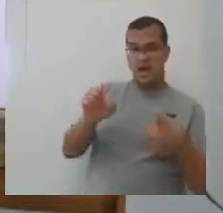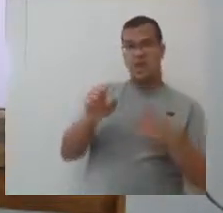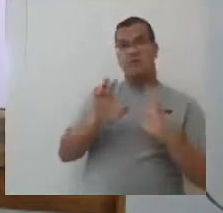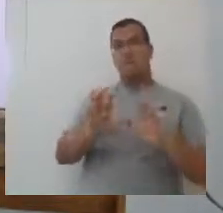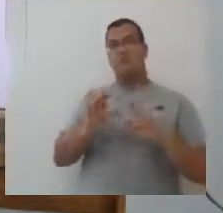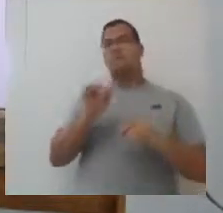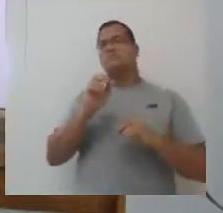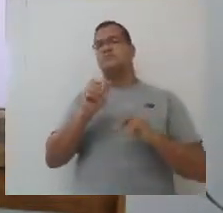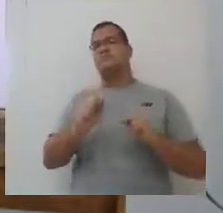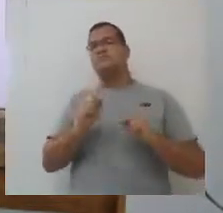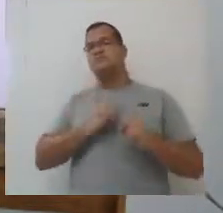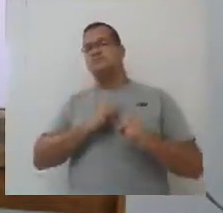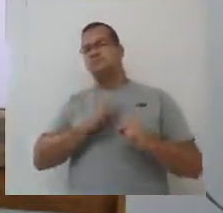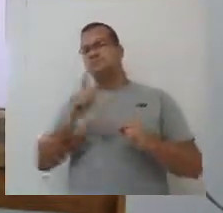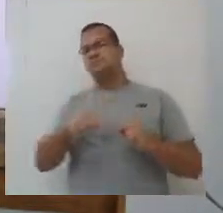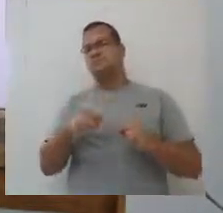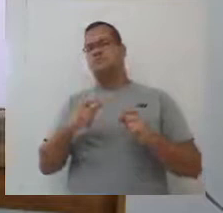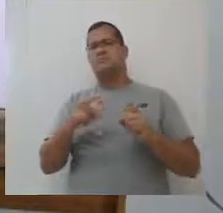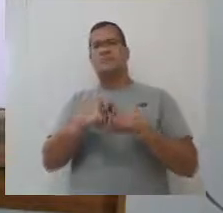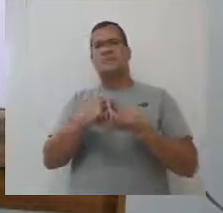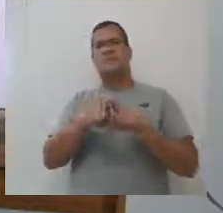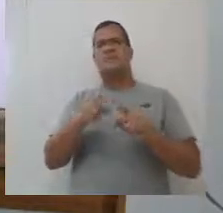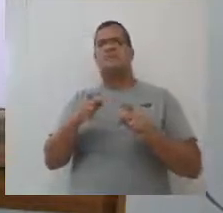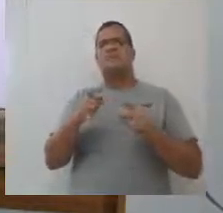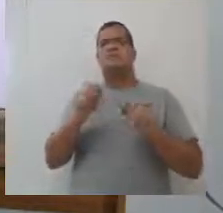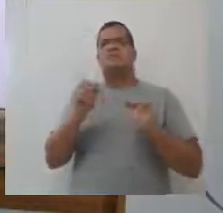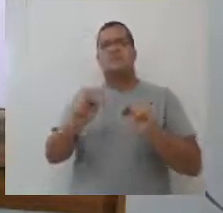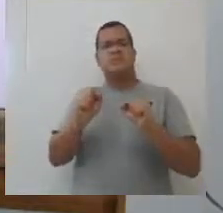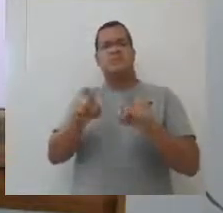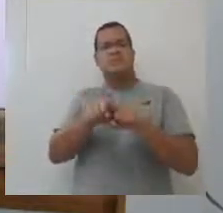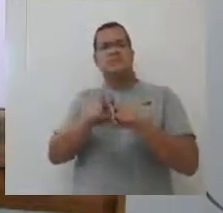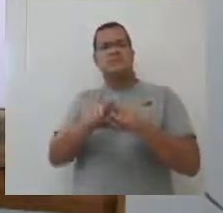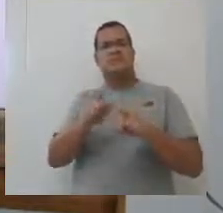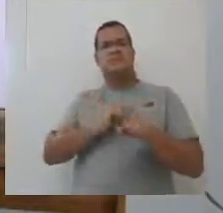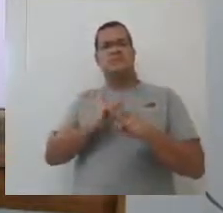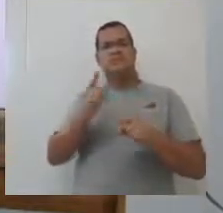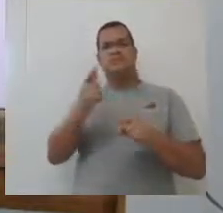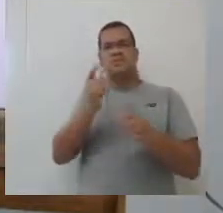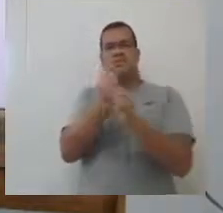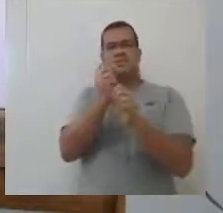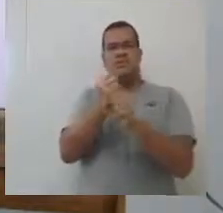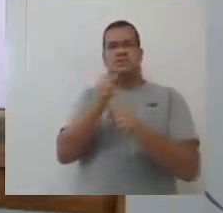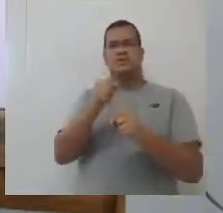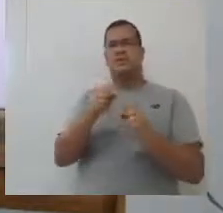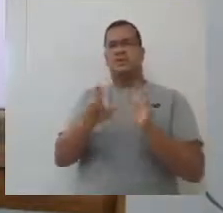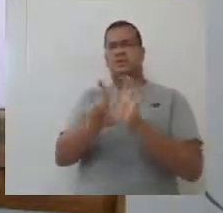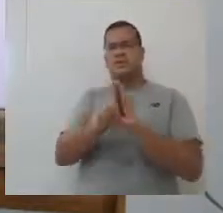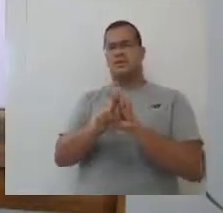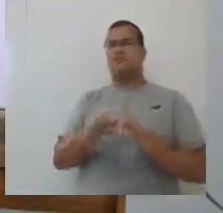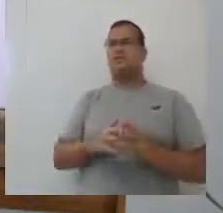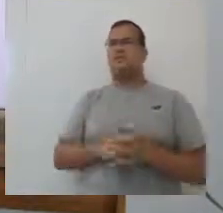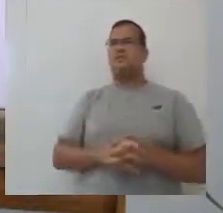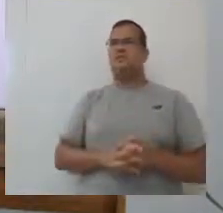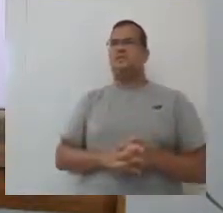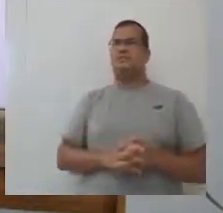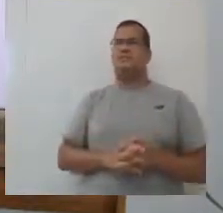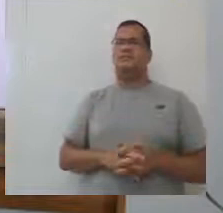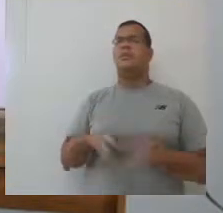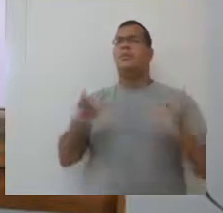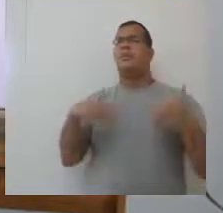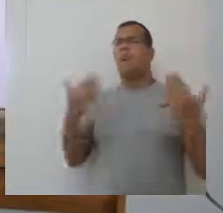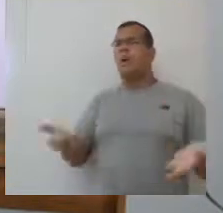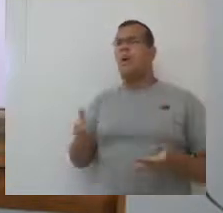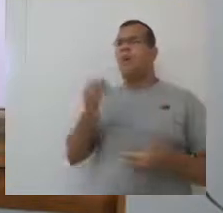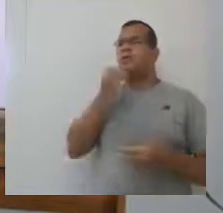ser muito bem encaixado, poderia ser muito bem encaixado também numa conta de segunda lei. Vê o que ele está dizendo. Qual